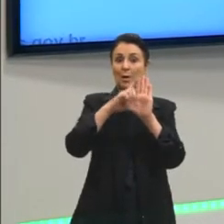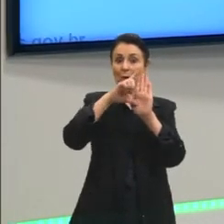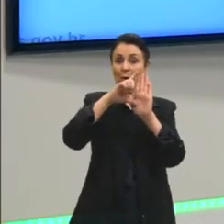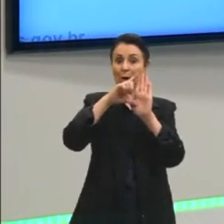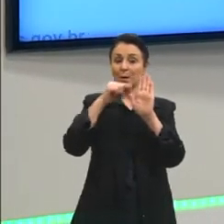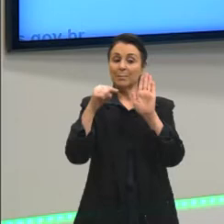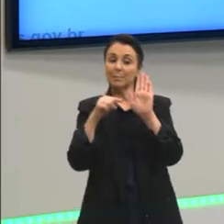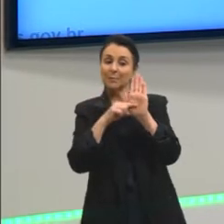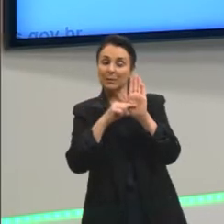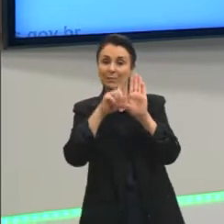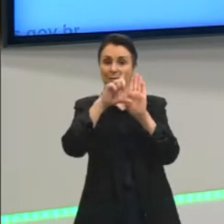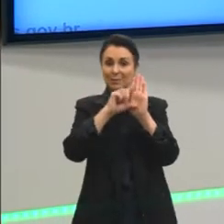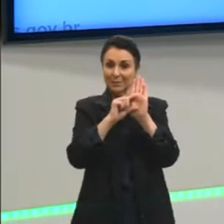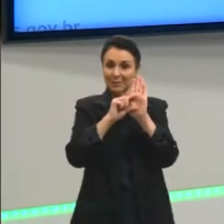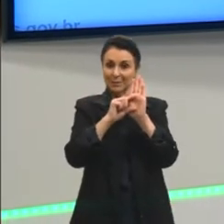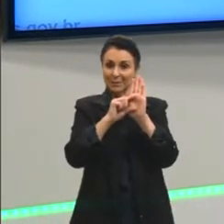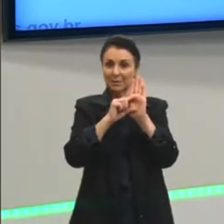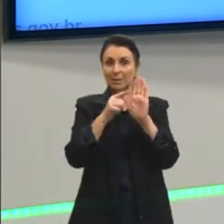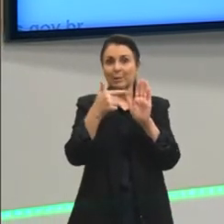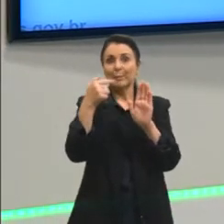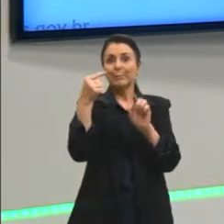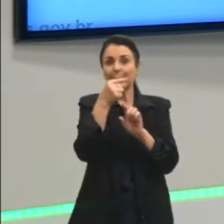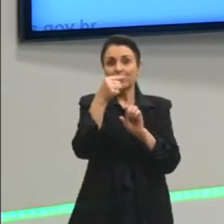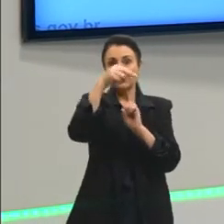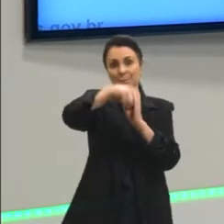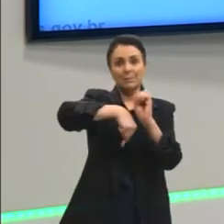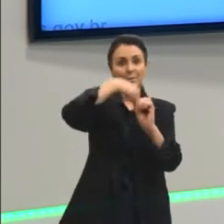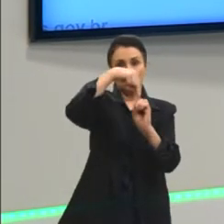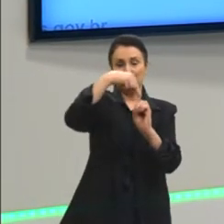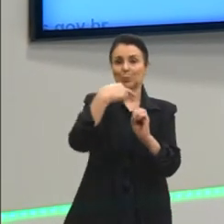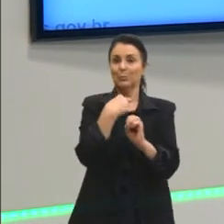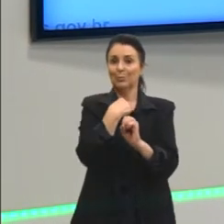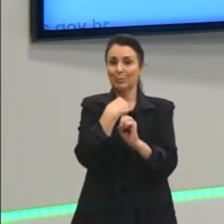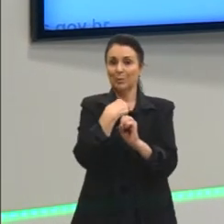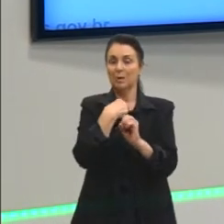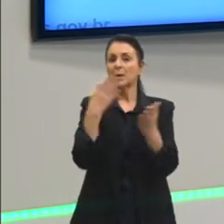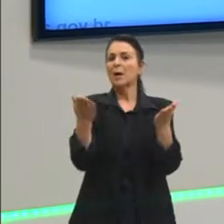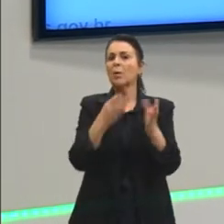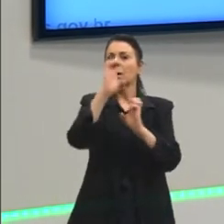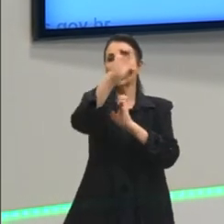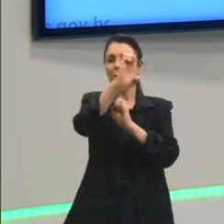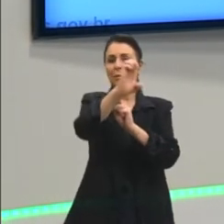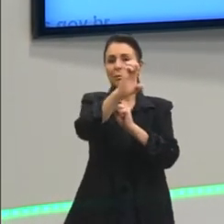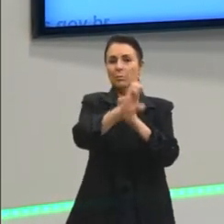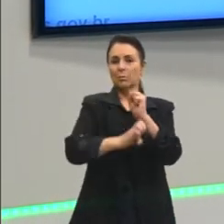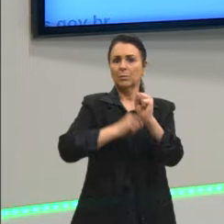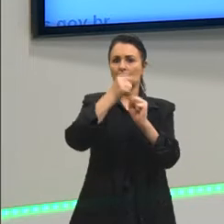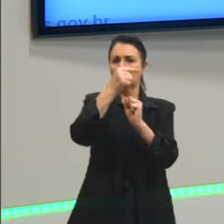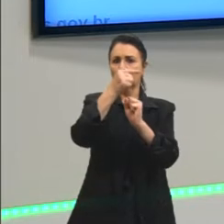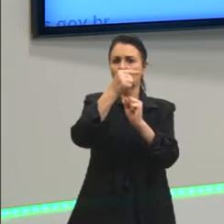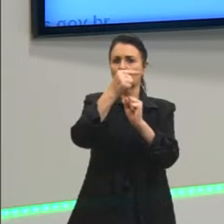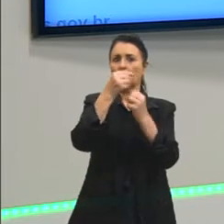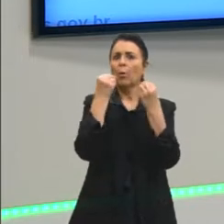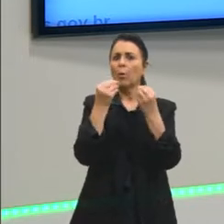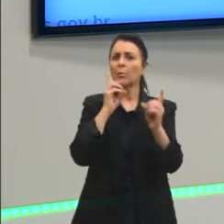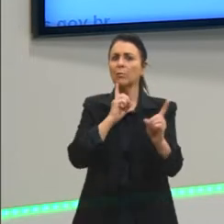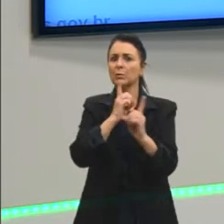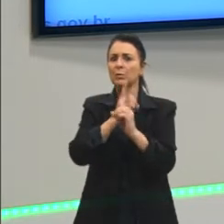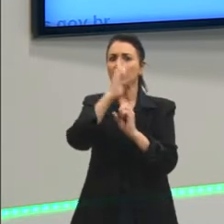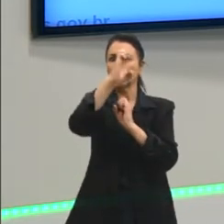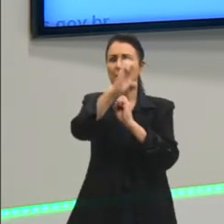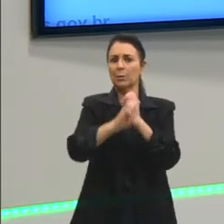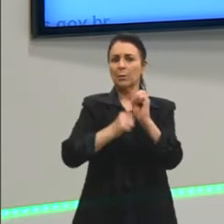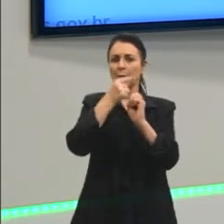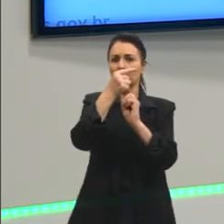porque ontem iremos menos nêutrons né negativo e os elétrons até agora não falou em como chegar nos elétrons